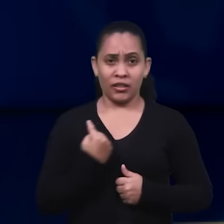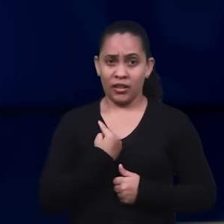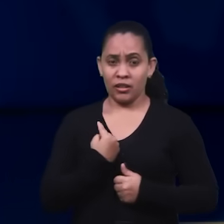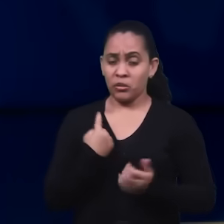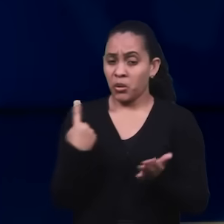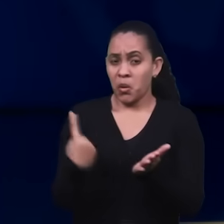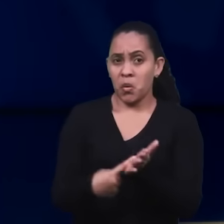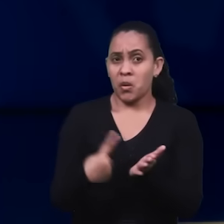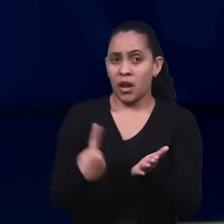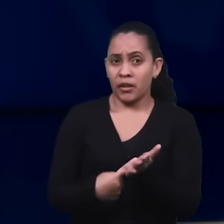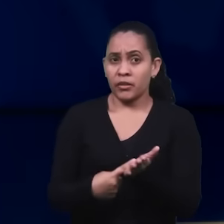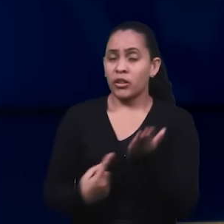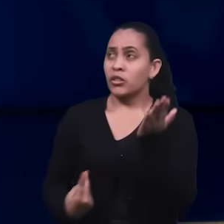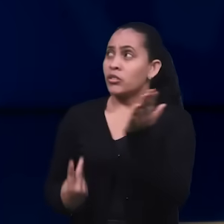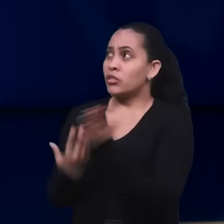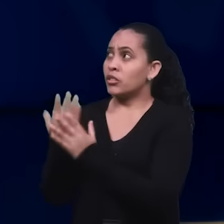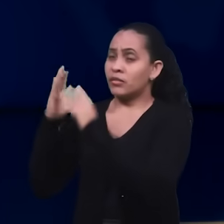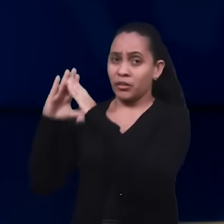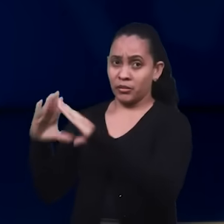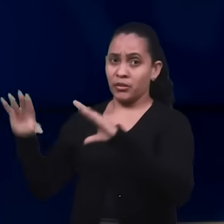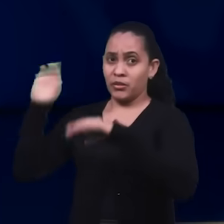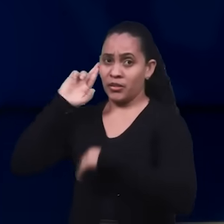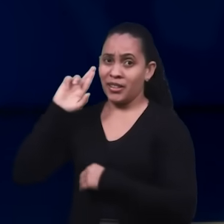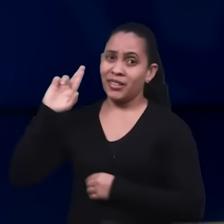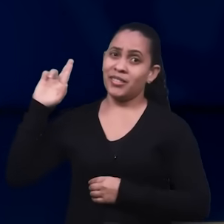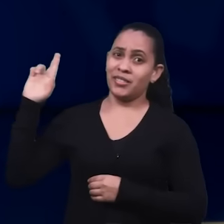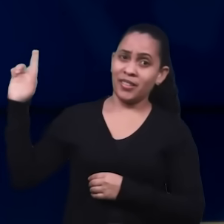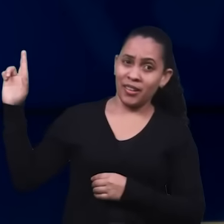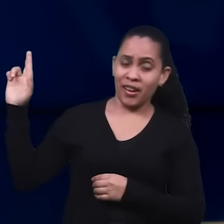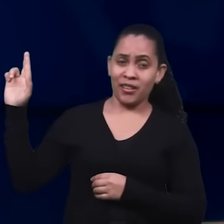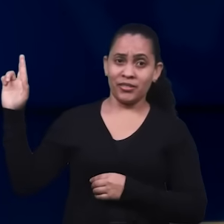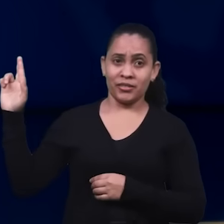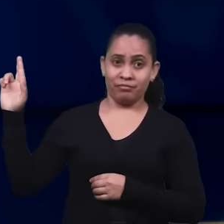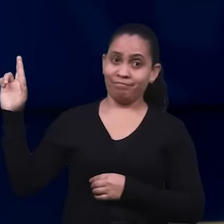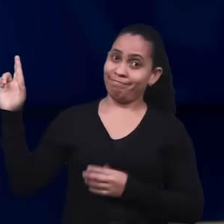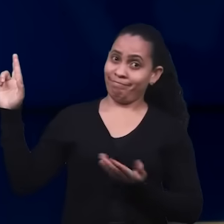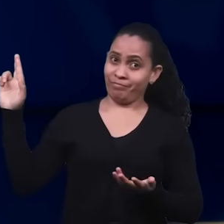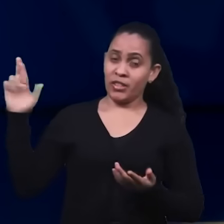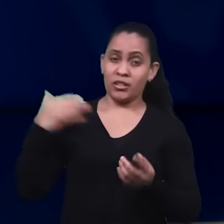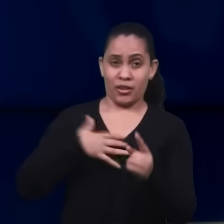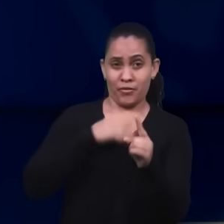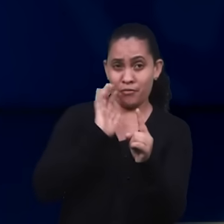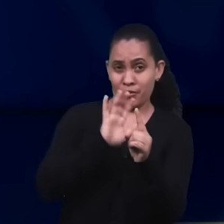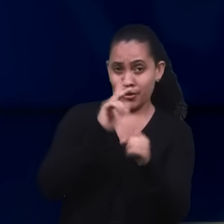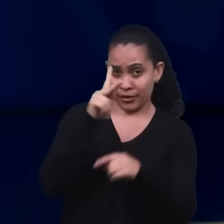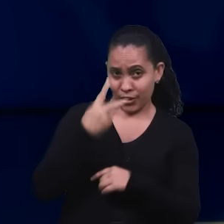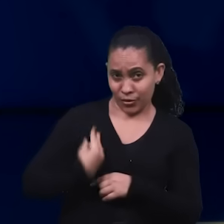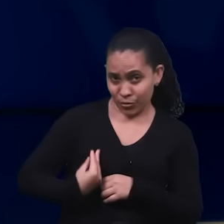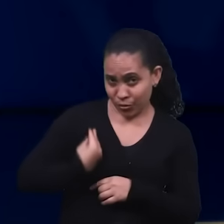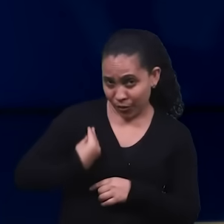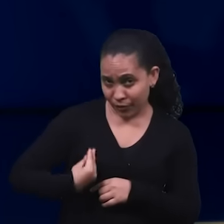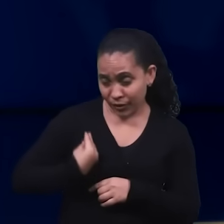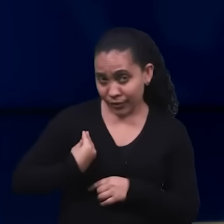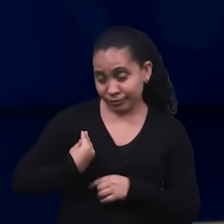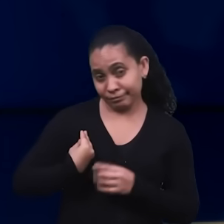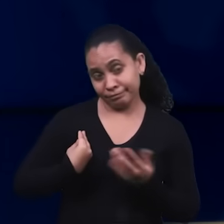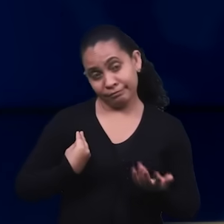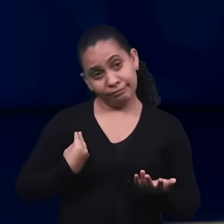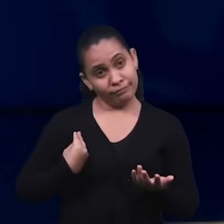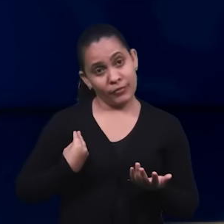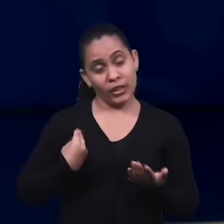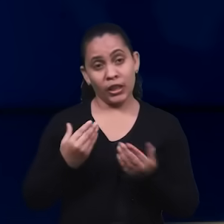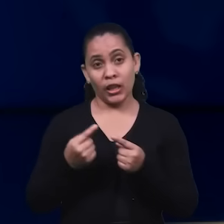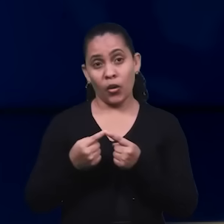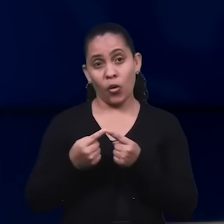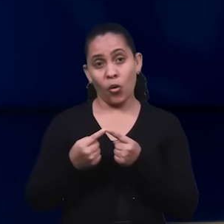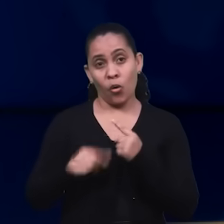eternidade, daquilo que é a nossa vontade de servir ao Senhor? Algum influenciador está influenciando a sua vida? Nessa hora é hora de olhar e